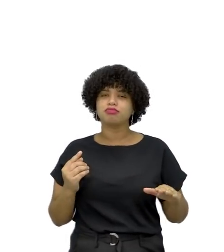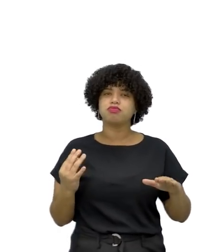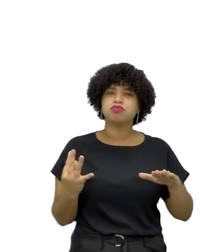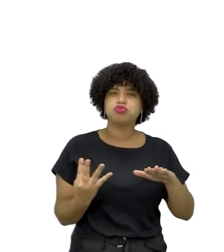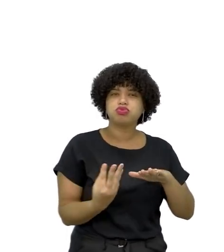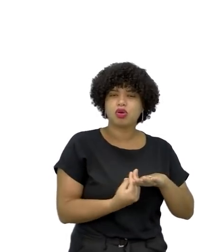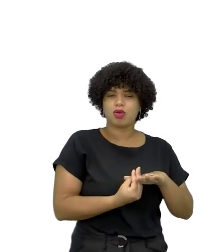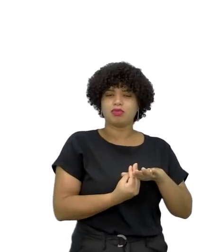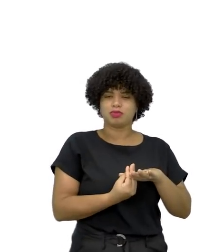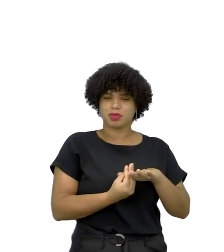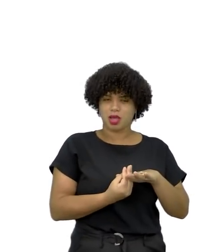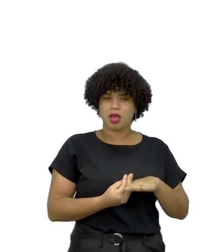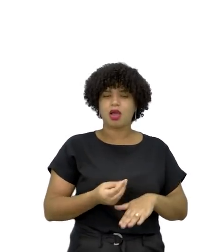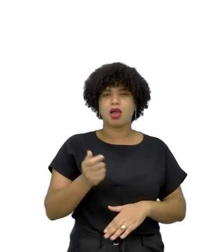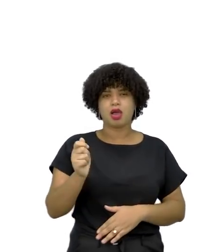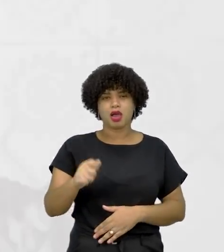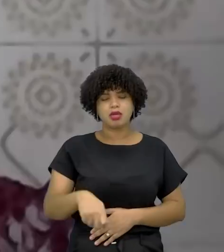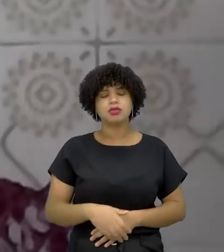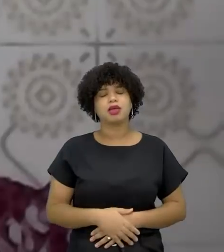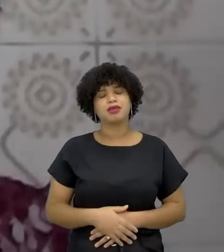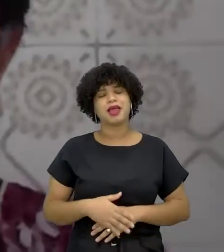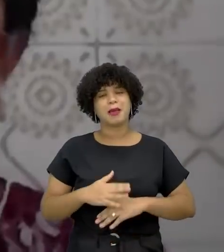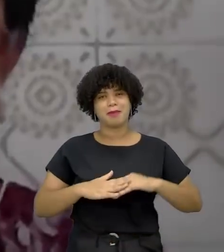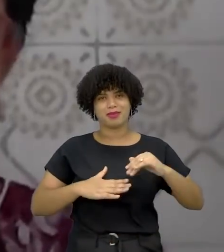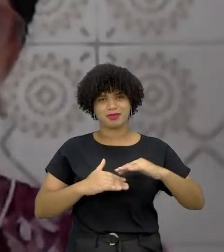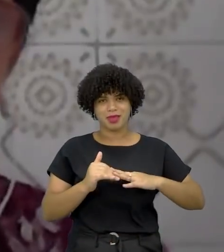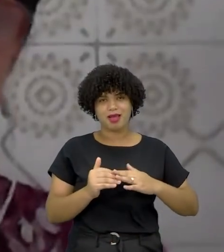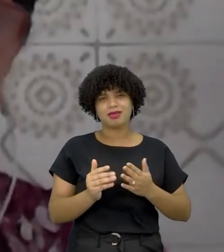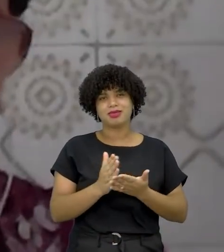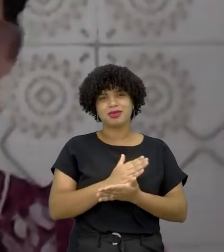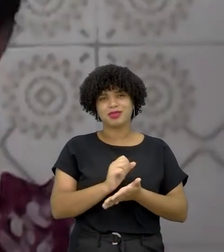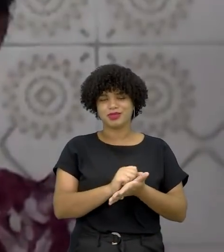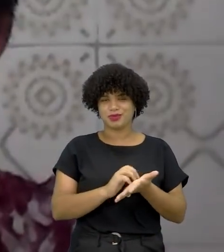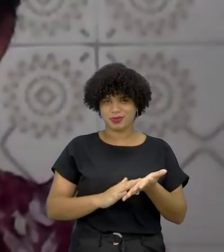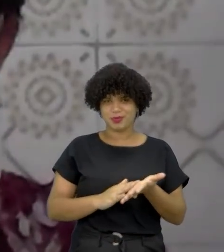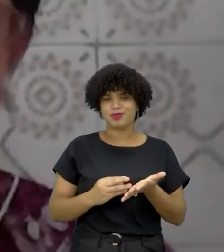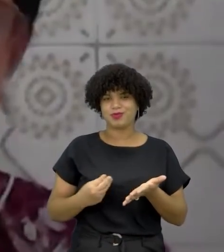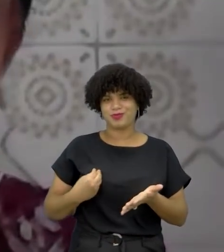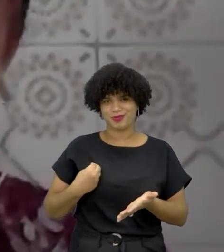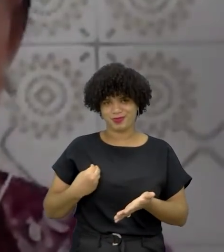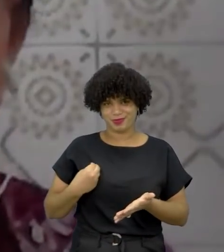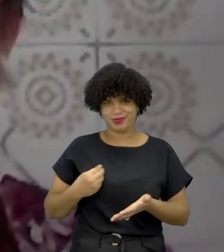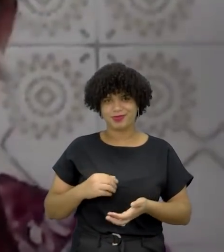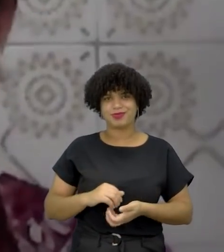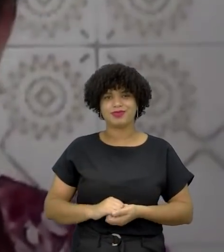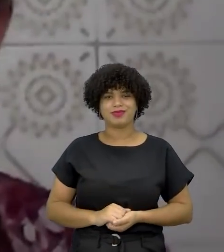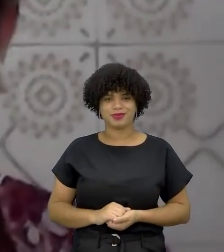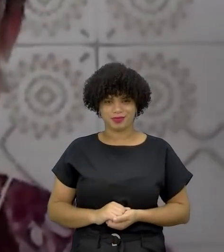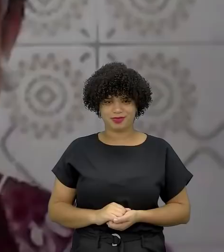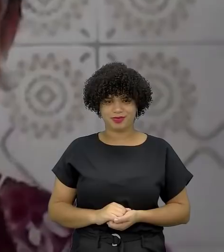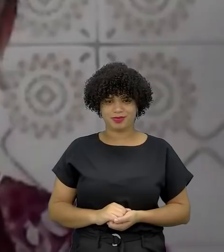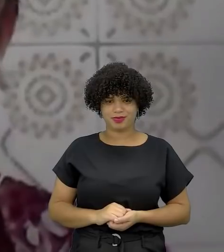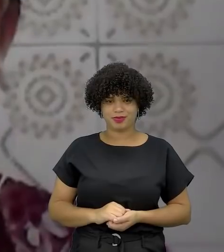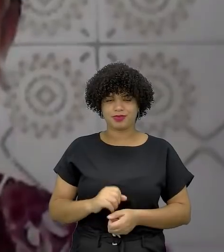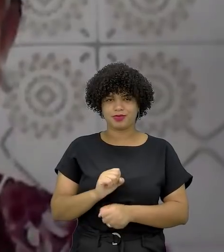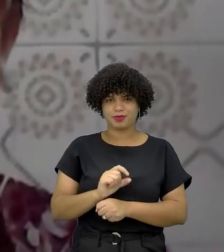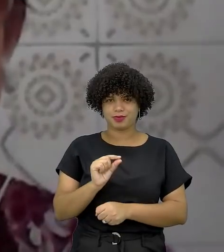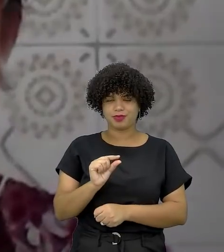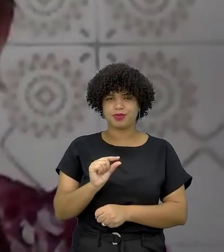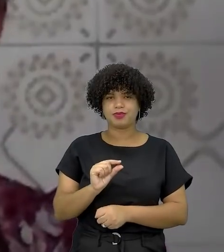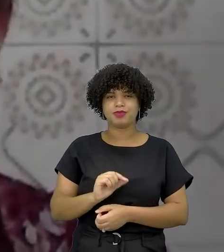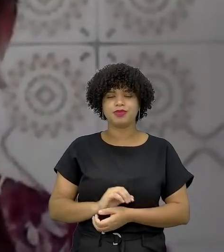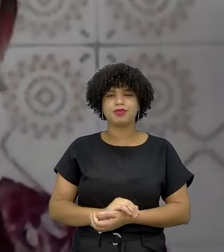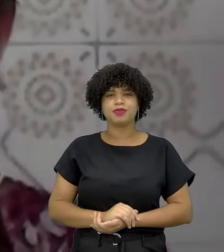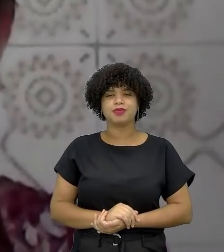disciplinas, olhando aí para algumas habilidades, tá? Então, um momentinho só, por